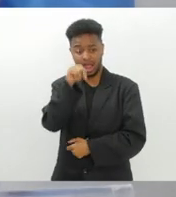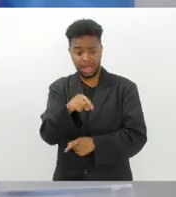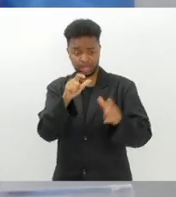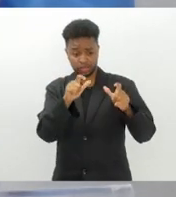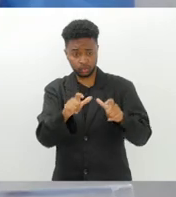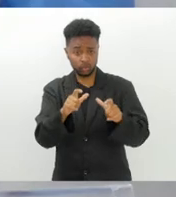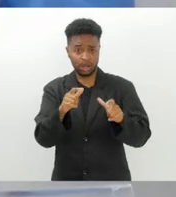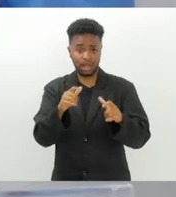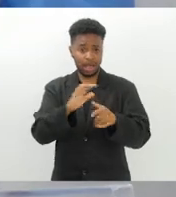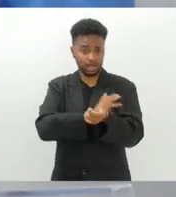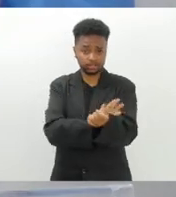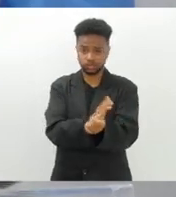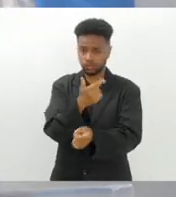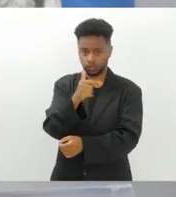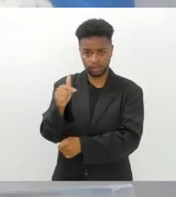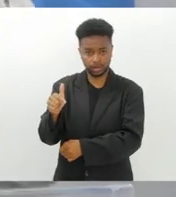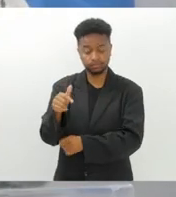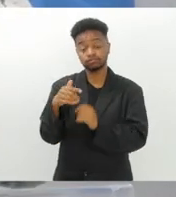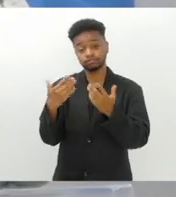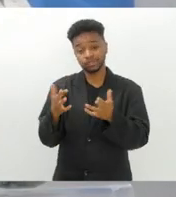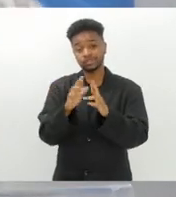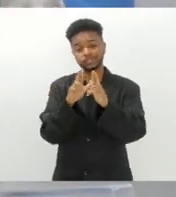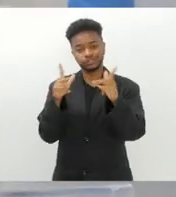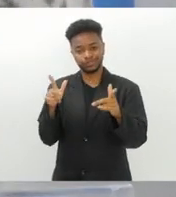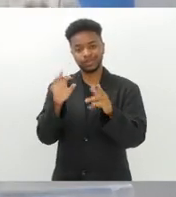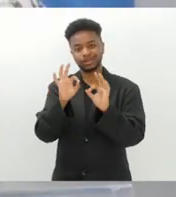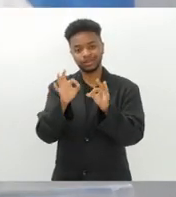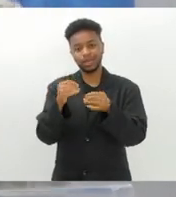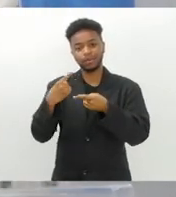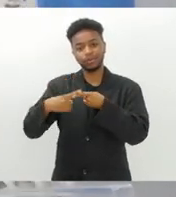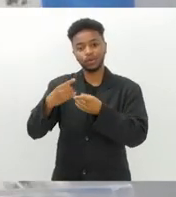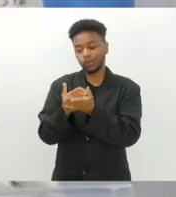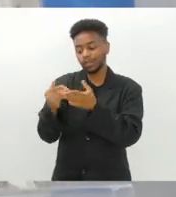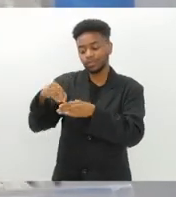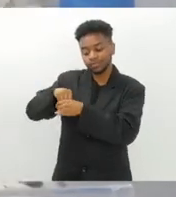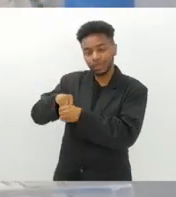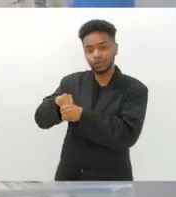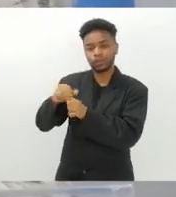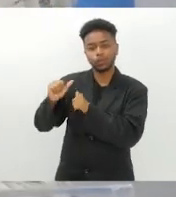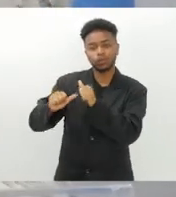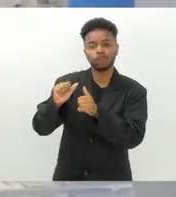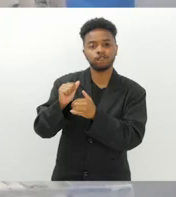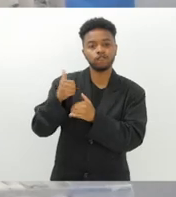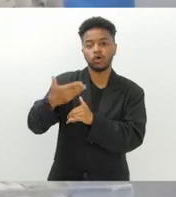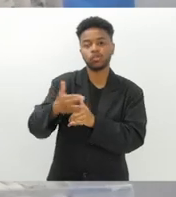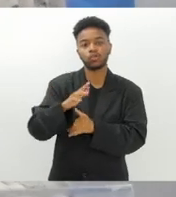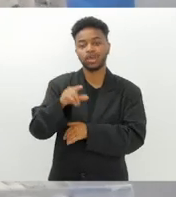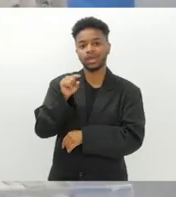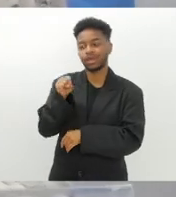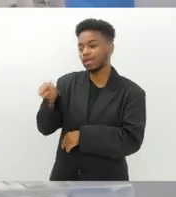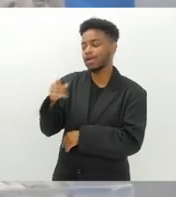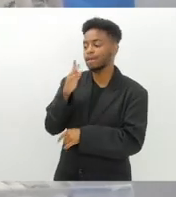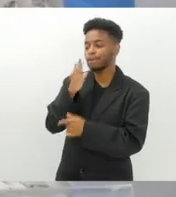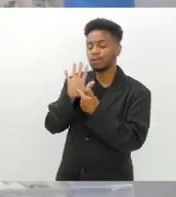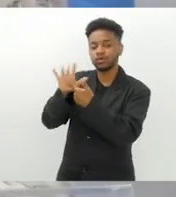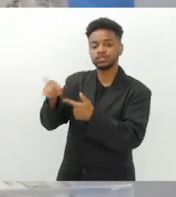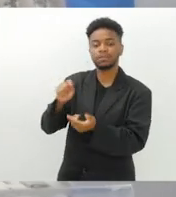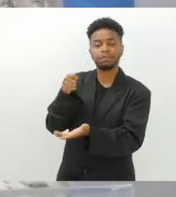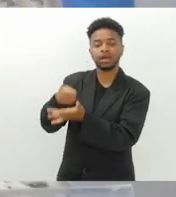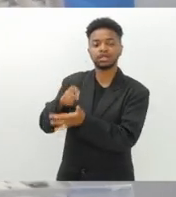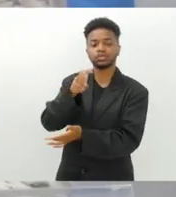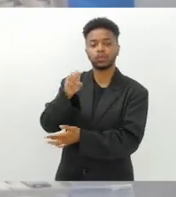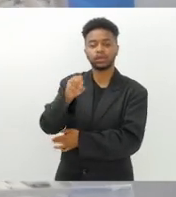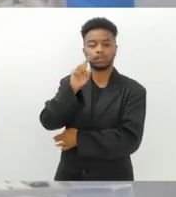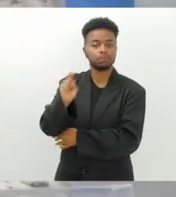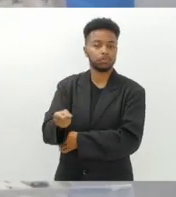estabelecimento não há racismo. Quer dizer, já é uma coisa diferente, já é de dentro para fora. Não é só chegar alguém e dizer, olha, você vai pagar 50 mil